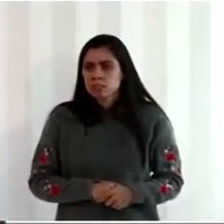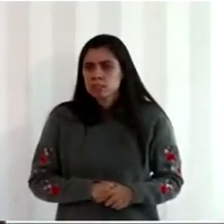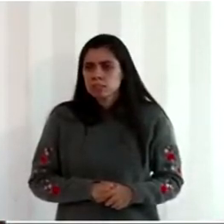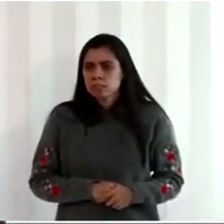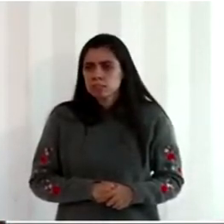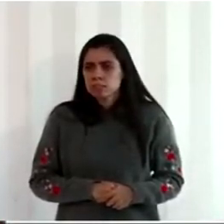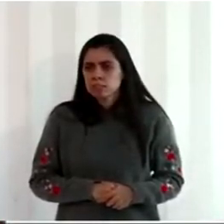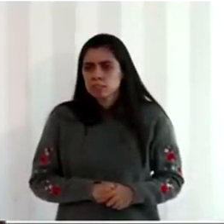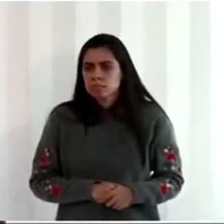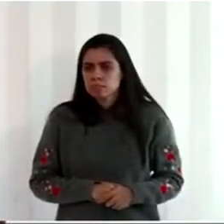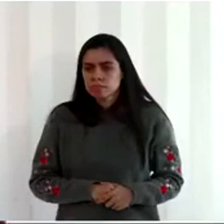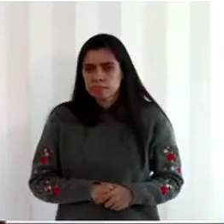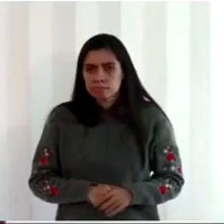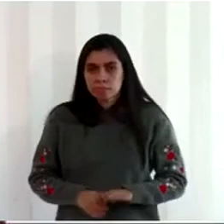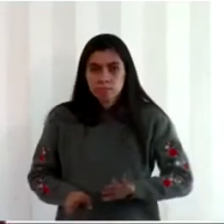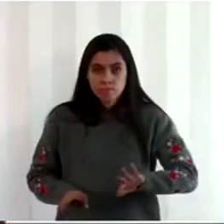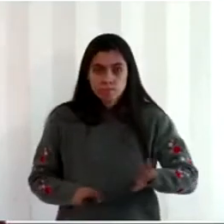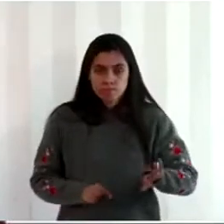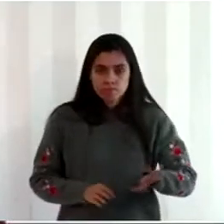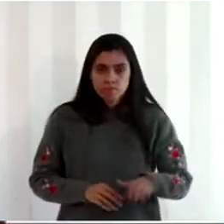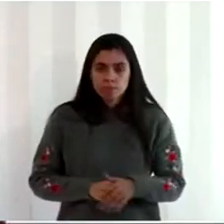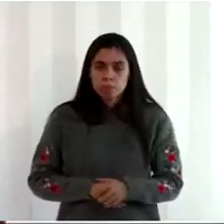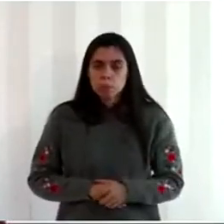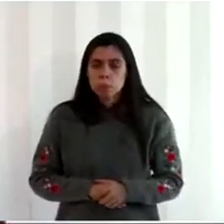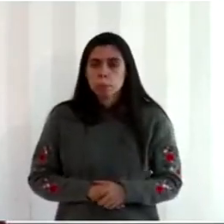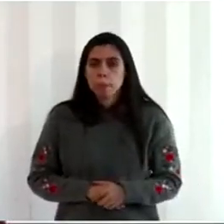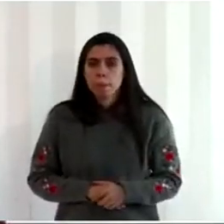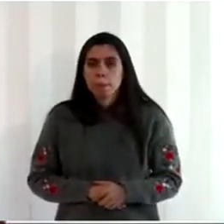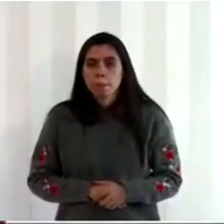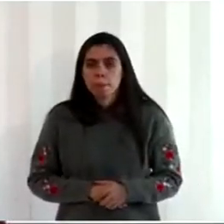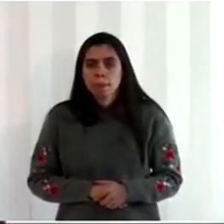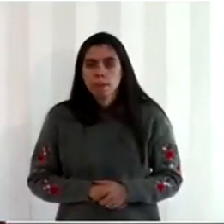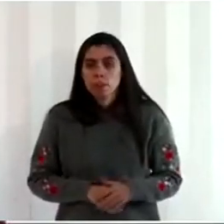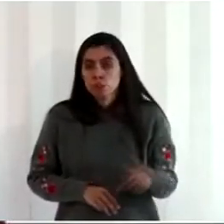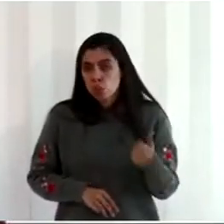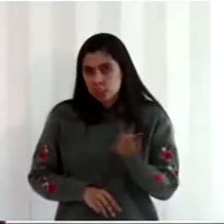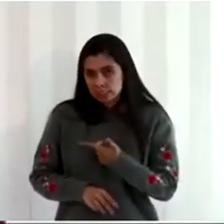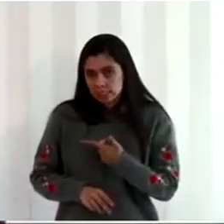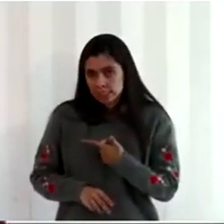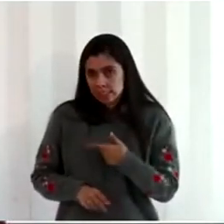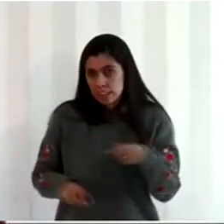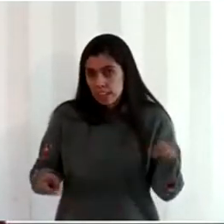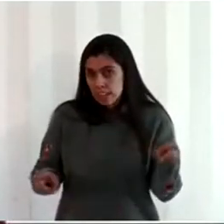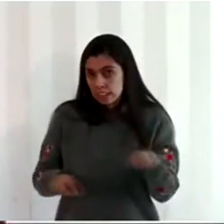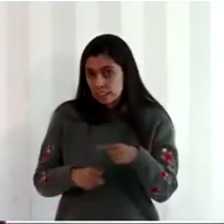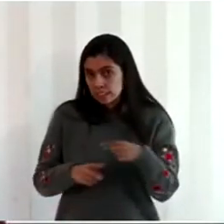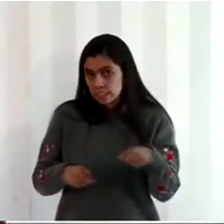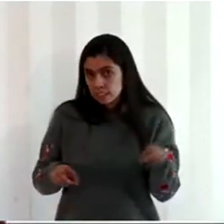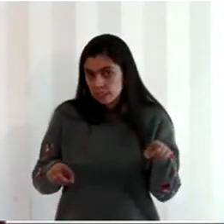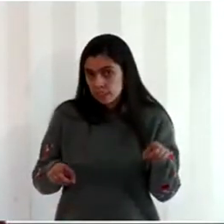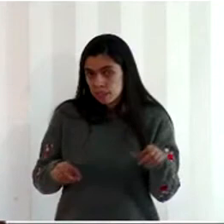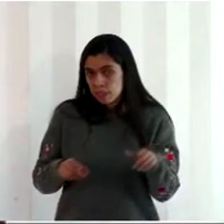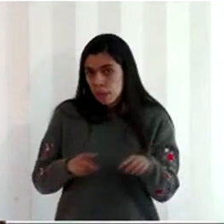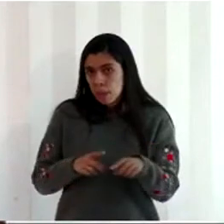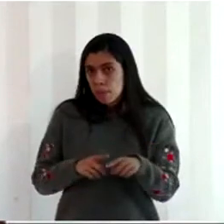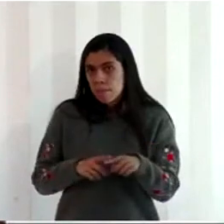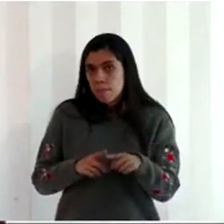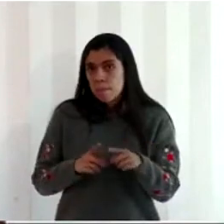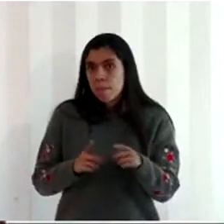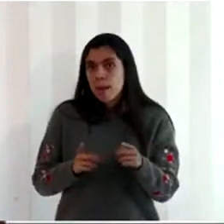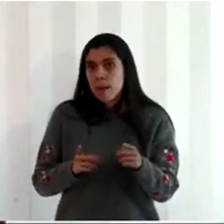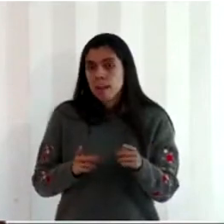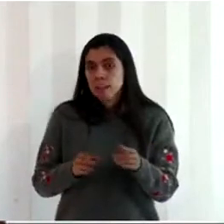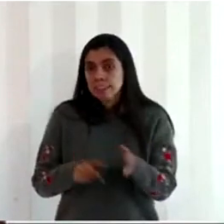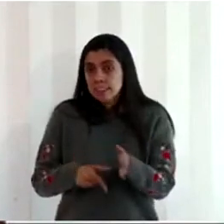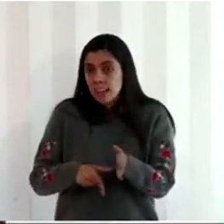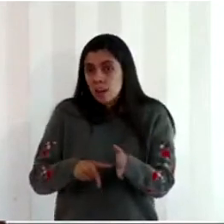Nós vamos entoar um hino agora, mas antes de cantar o hino, nós vamos ter um tempo para orar. Eu até quero pedir aos